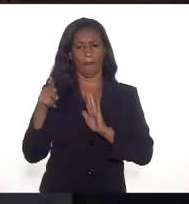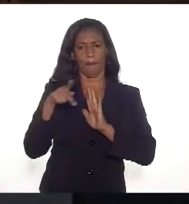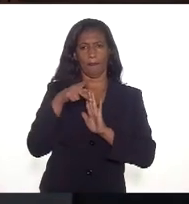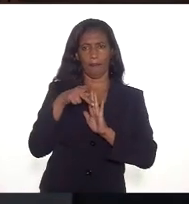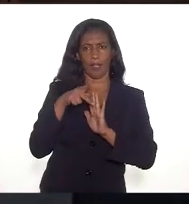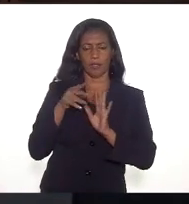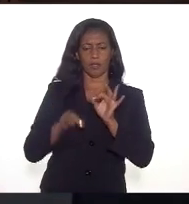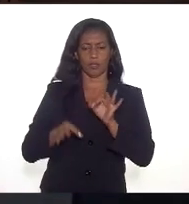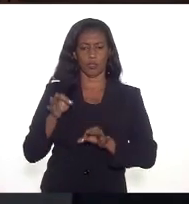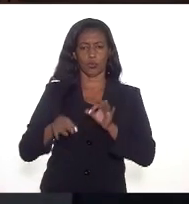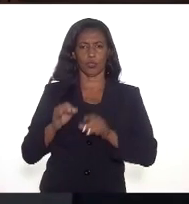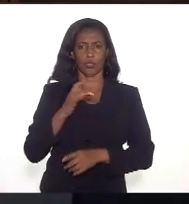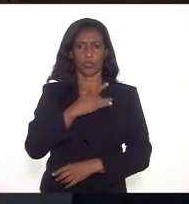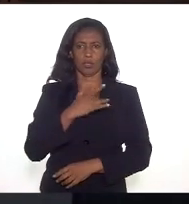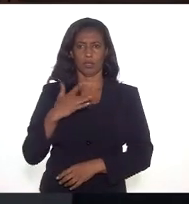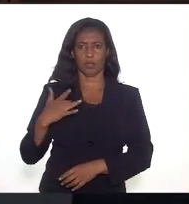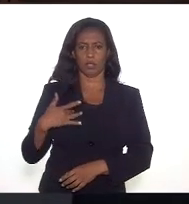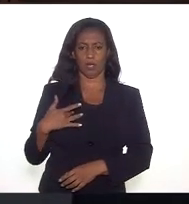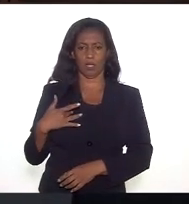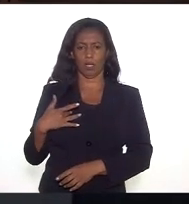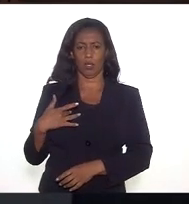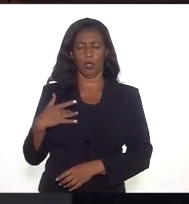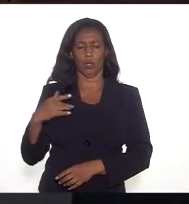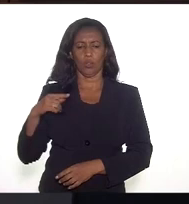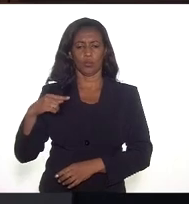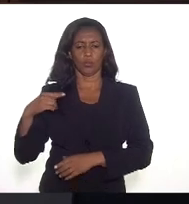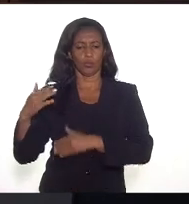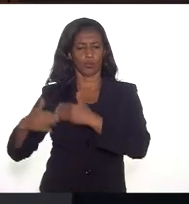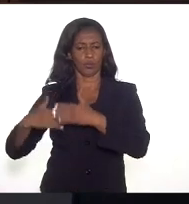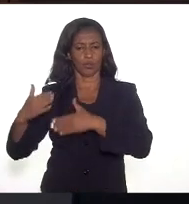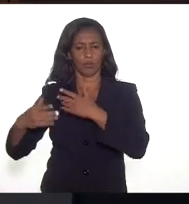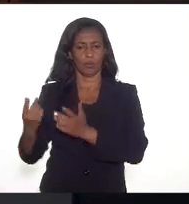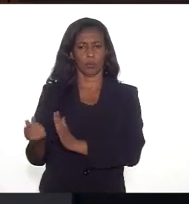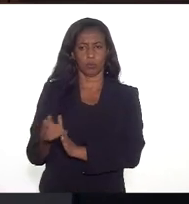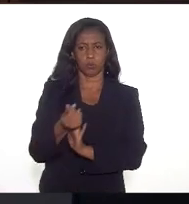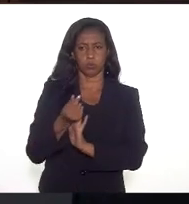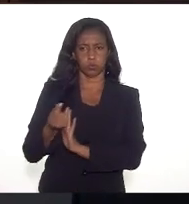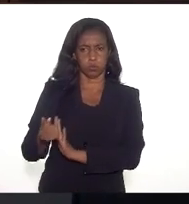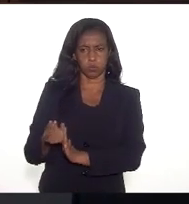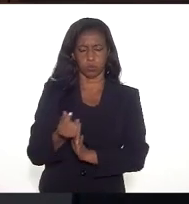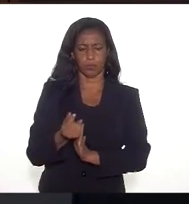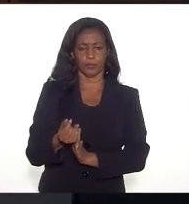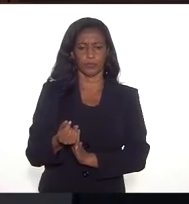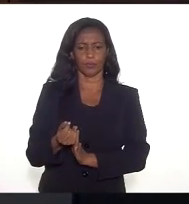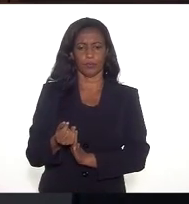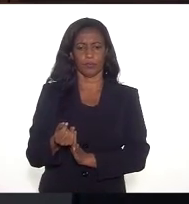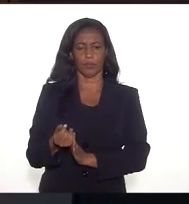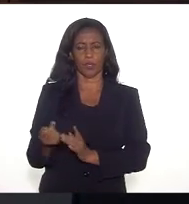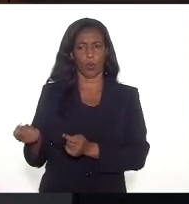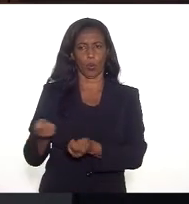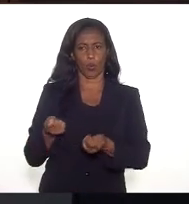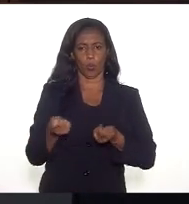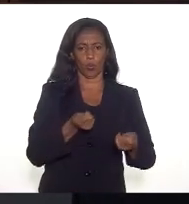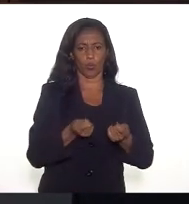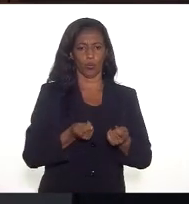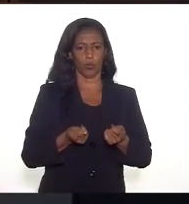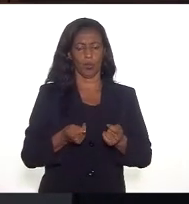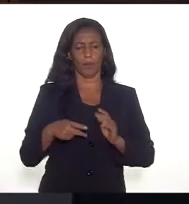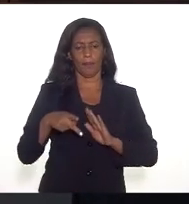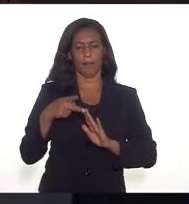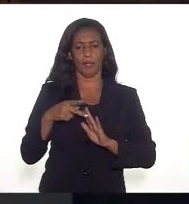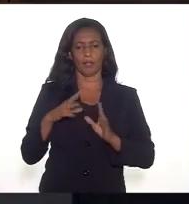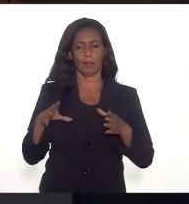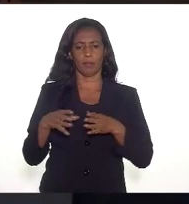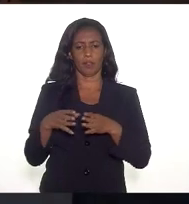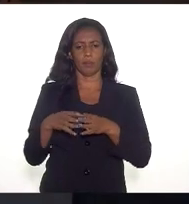Constituição e Justiça, de Saúde, de Assuntos Municipais, Desenvolvimento Regional e de Orçamento, Finanças, Fiscalização Financeira e Controle. Para emitir parecer pela